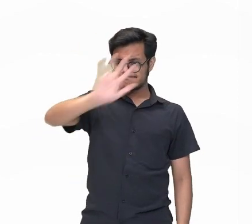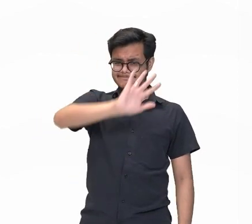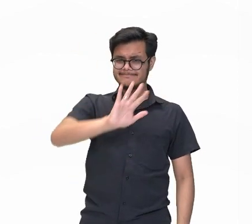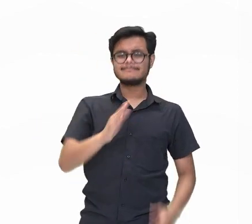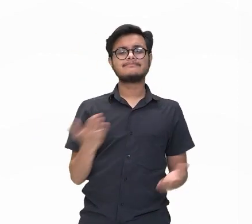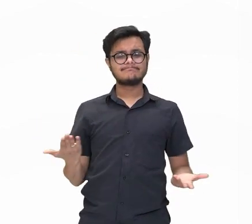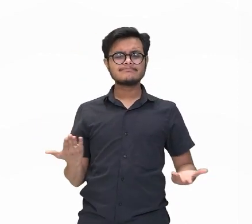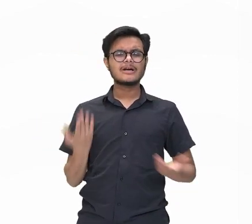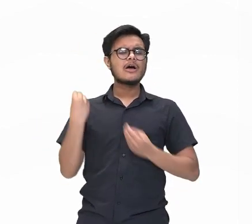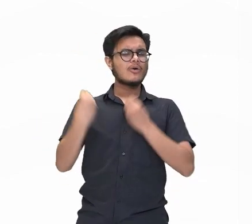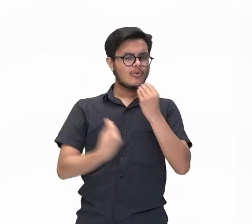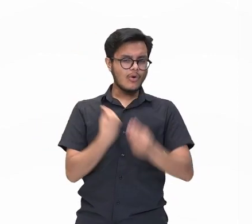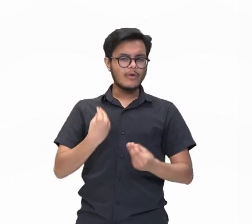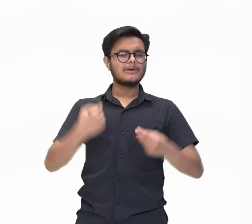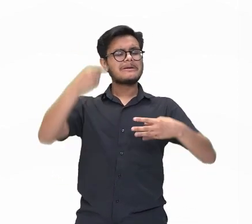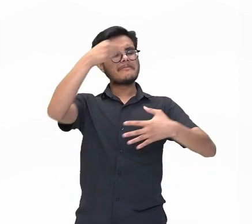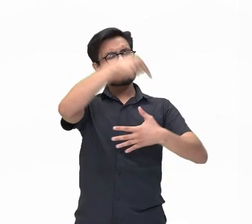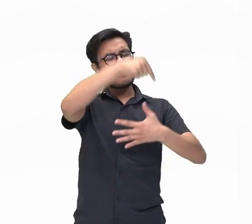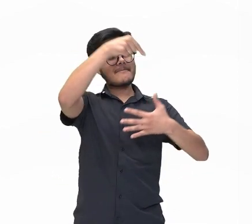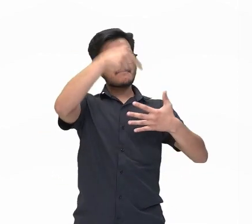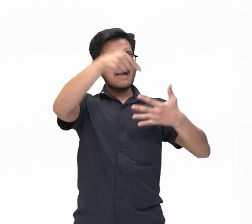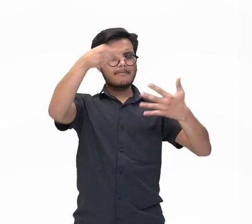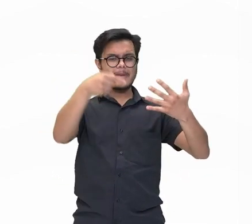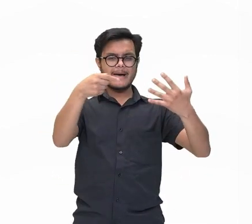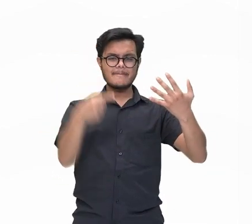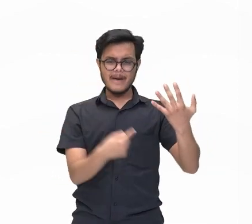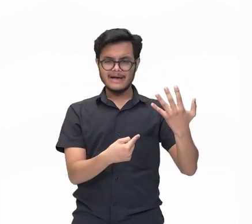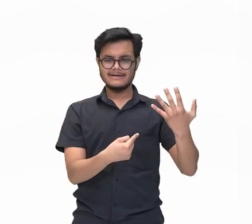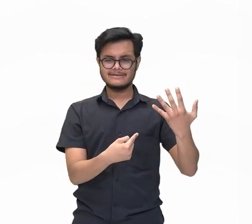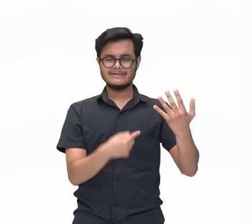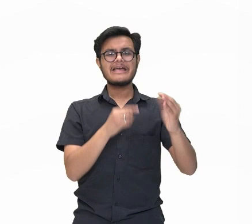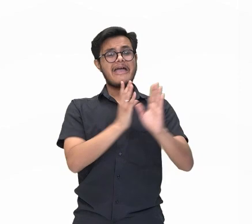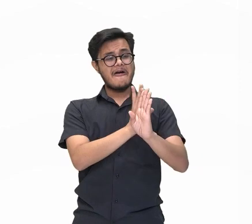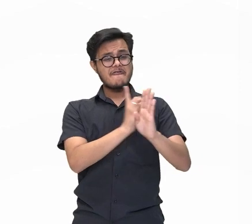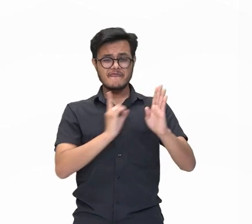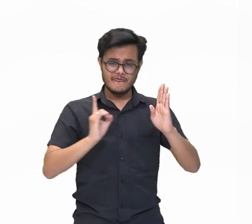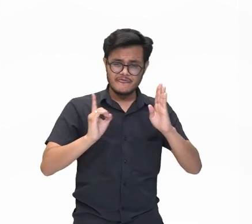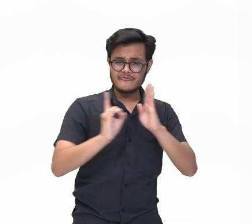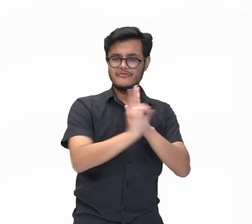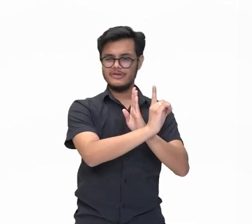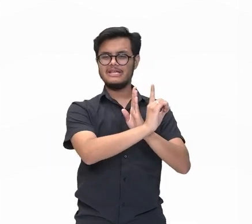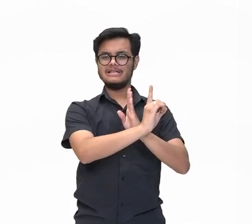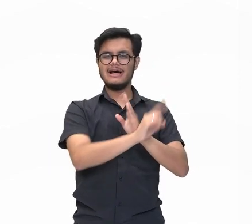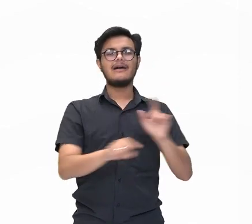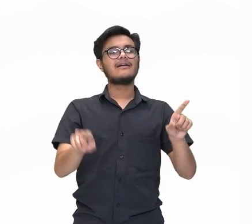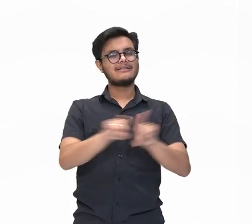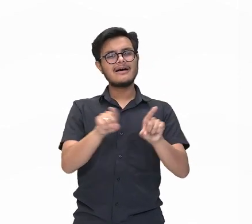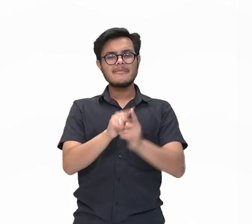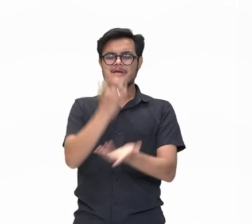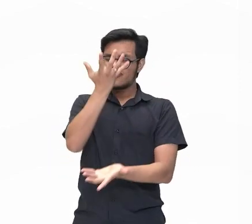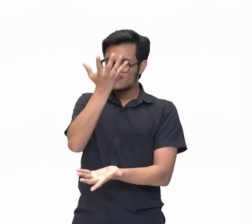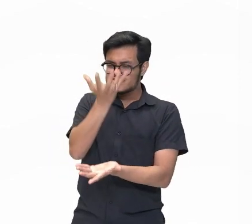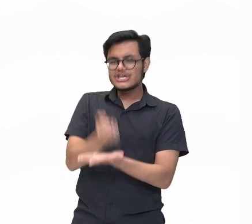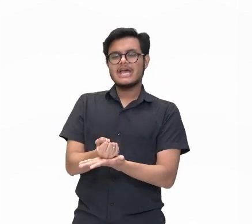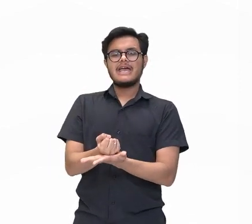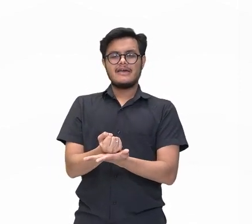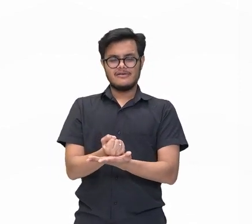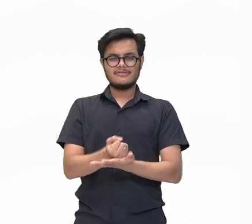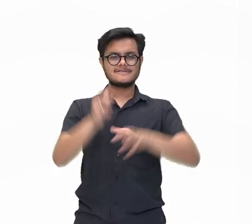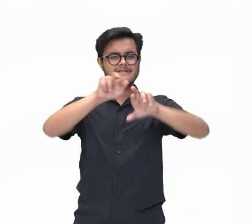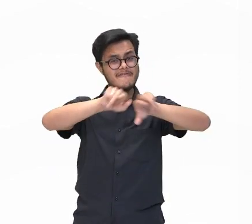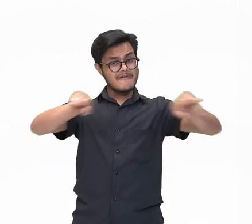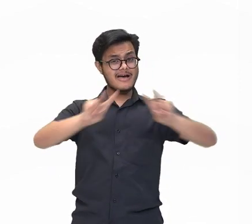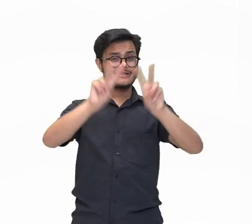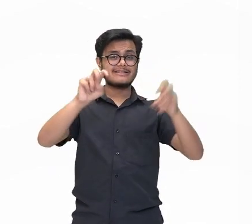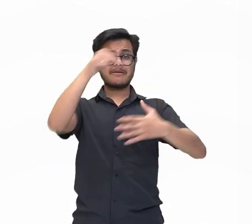base na enumeração de exemplos. Eu trouxe vários exemplos aí, né, o autor trouxe vários exemplos a partir de fatos particulares que vão mostrar